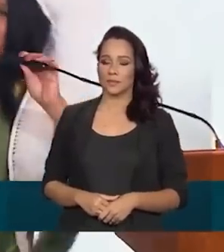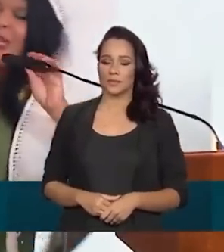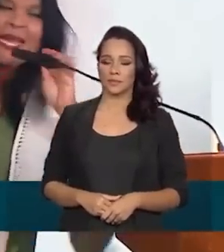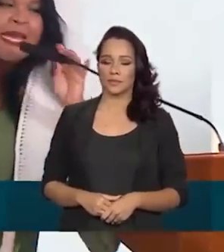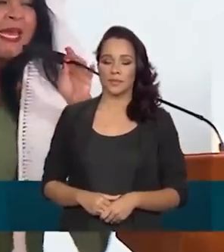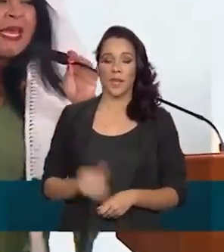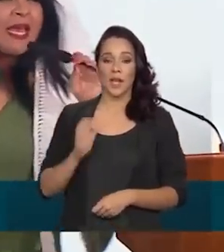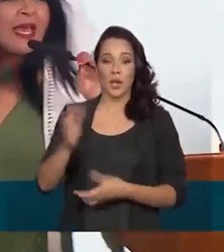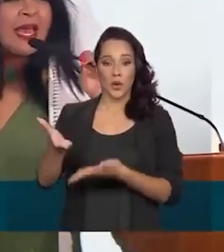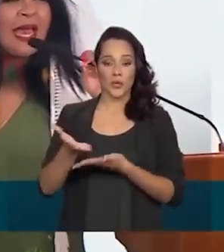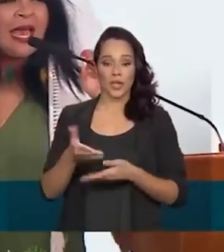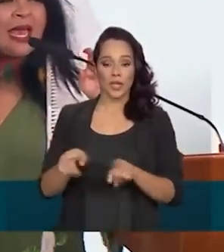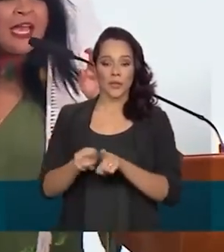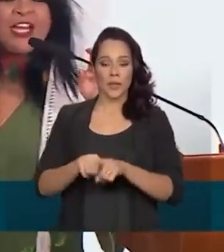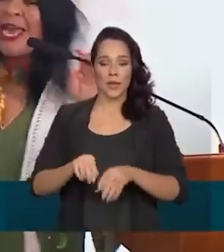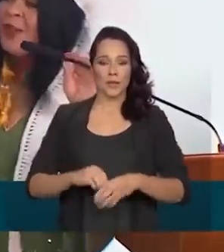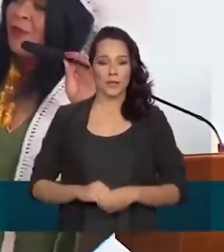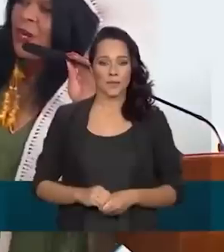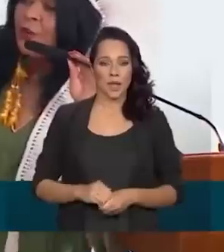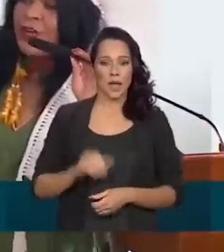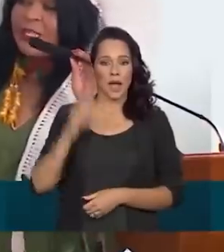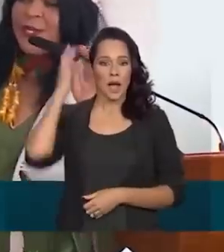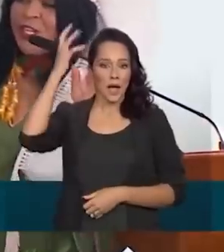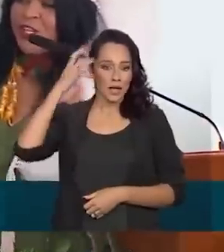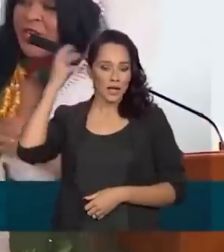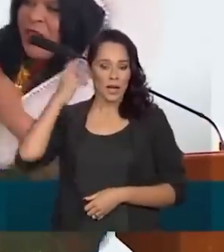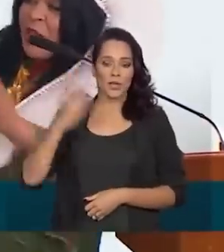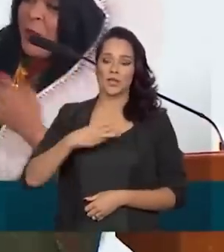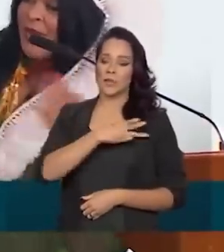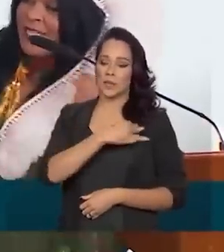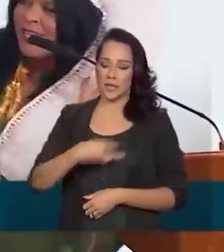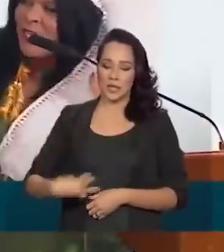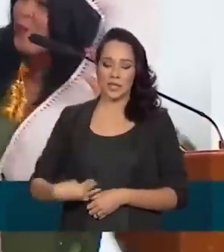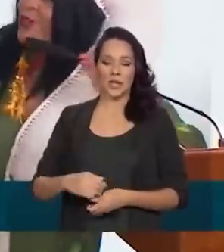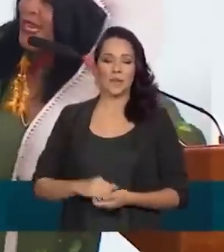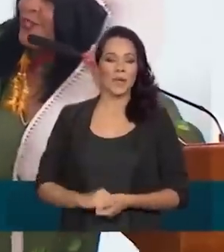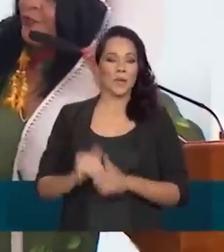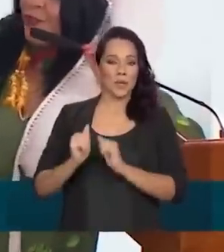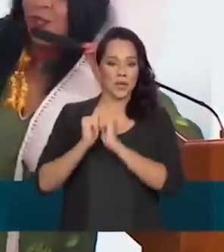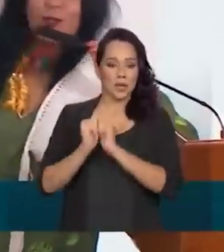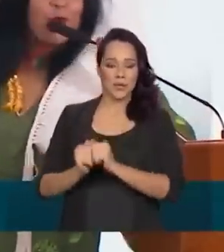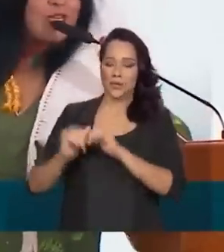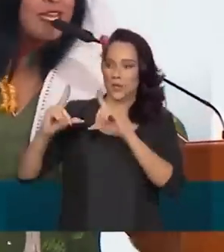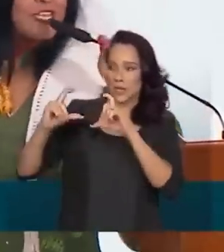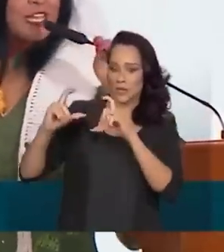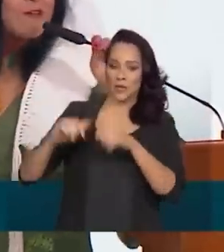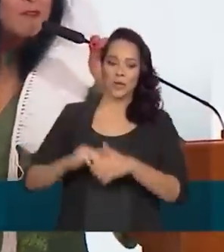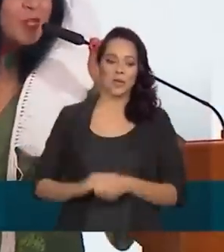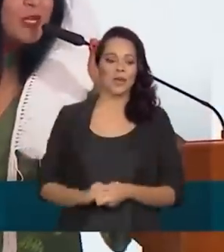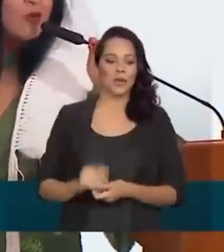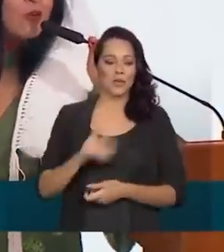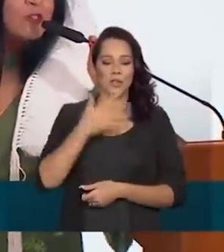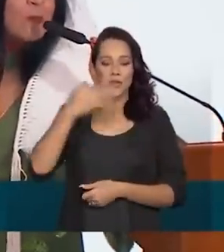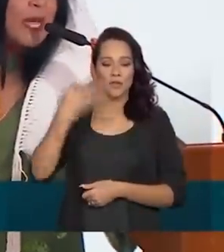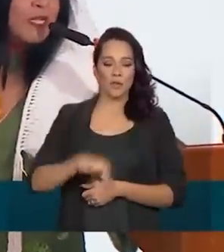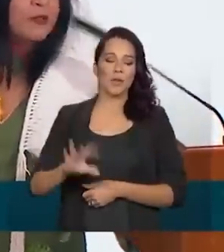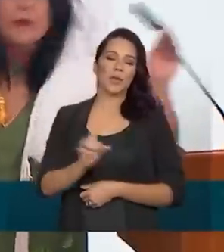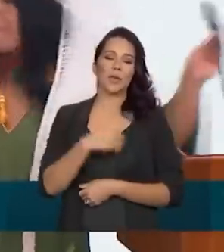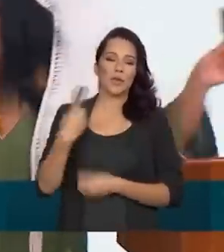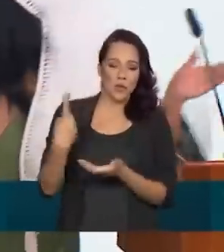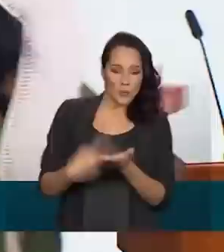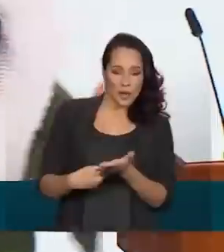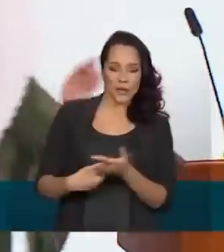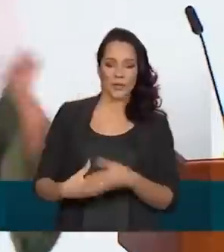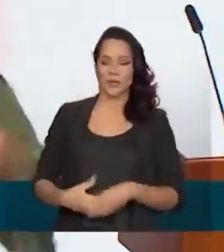E quero convidar aqui a Aniele Franco, nossa ministra, para estar junto nessa foto, onde a gente reafirma que o nosso